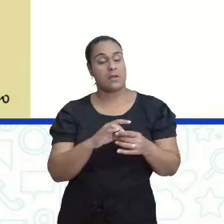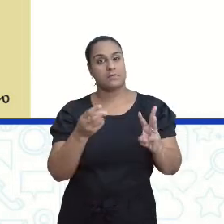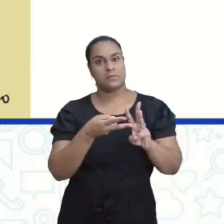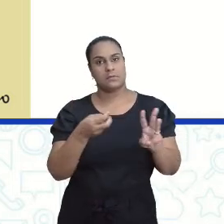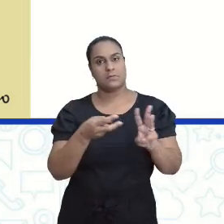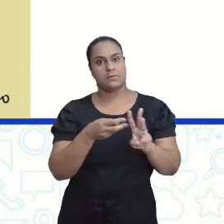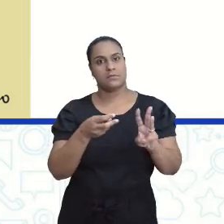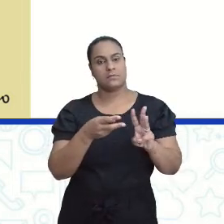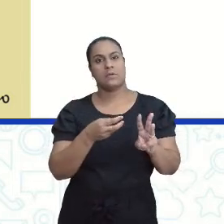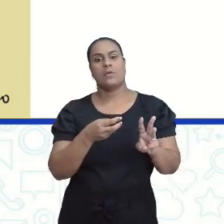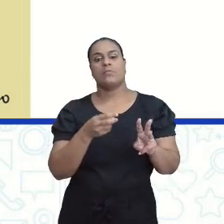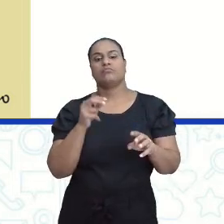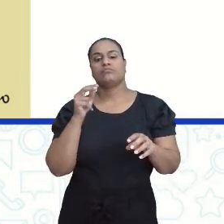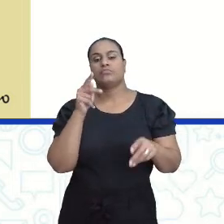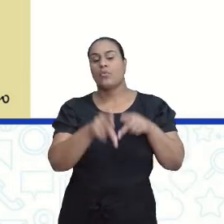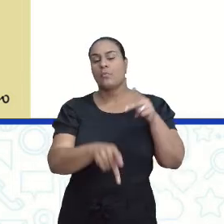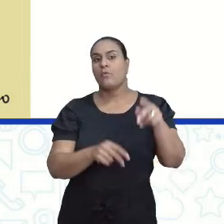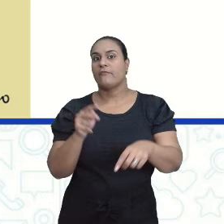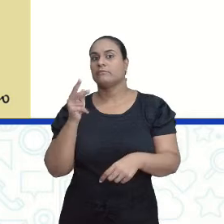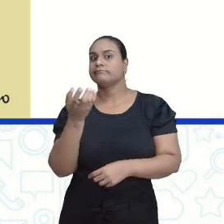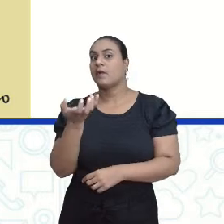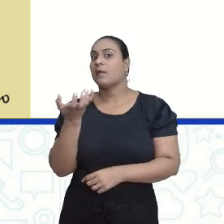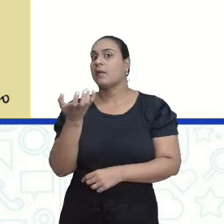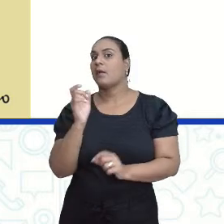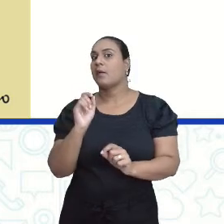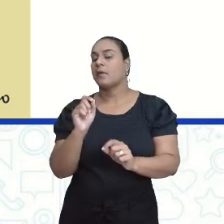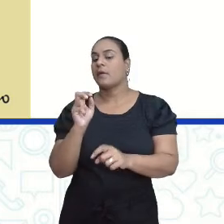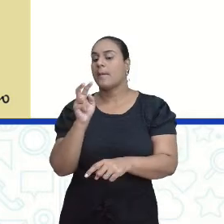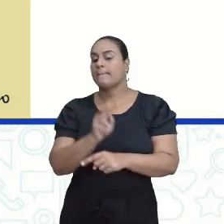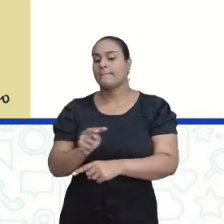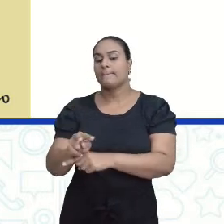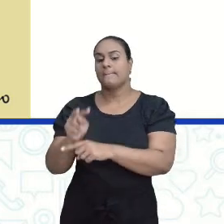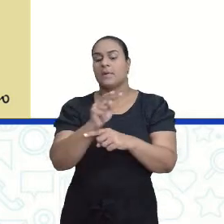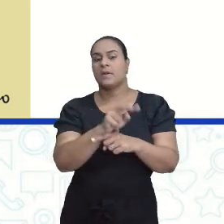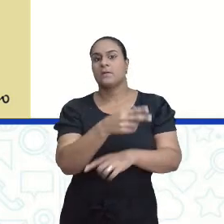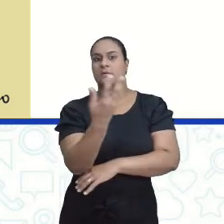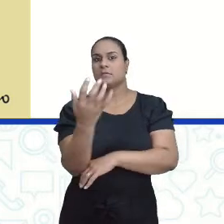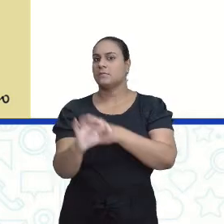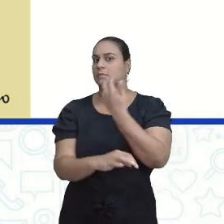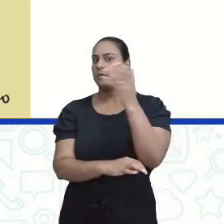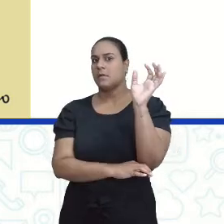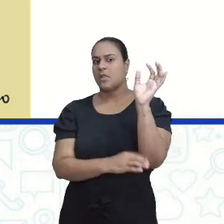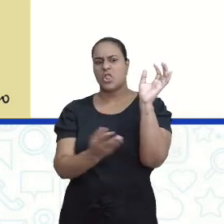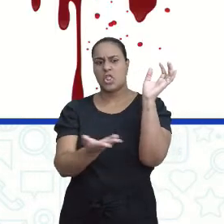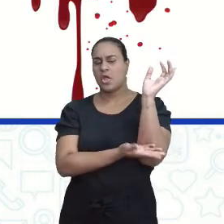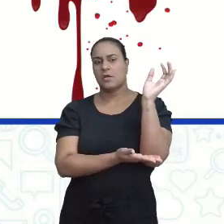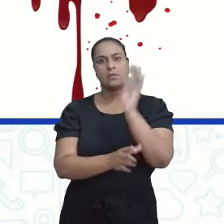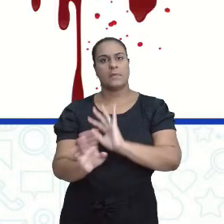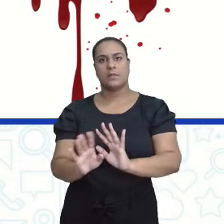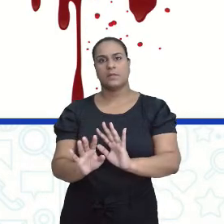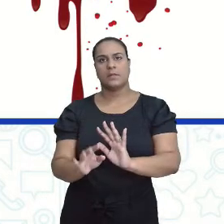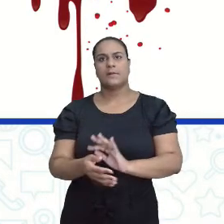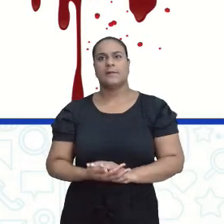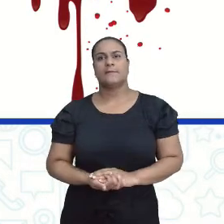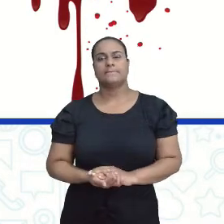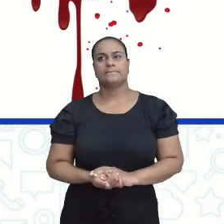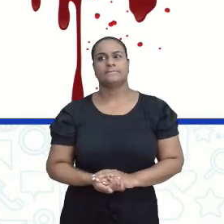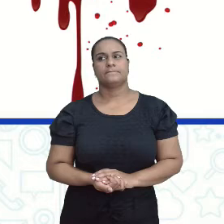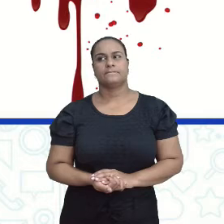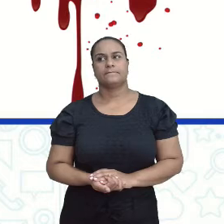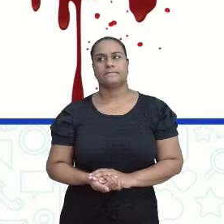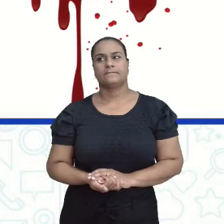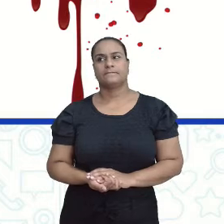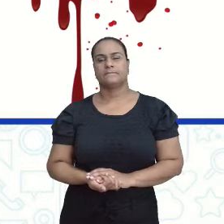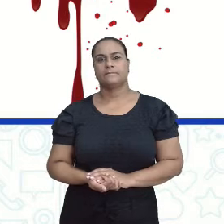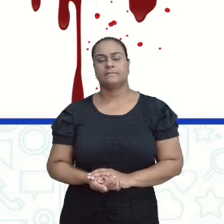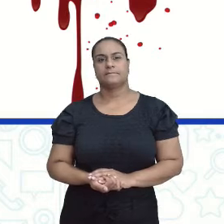é de preservar essa terra e de não degradar ela, ok? E aí a